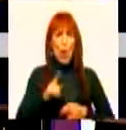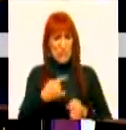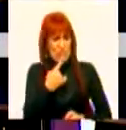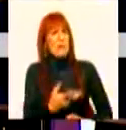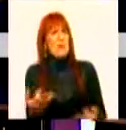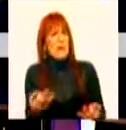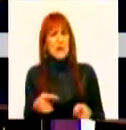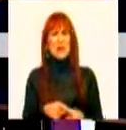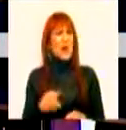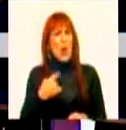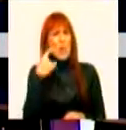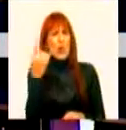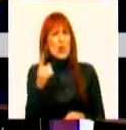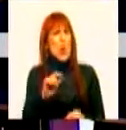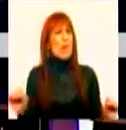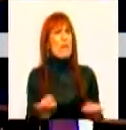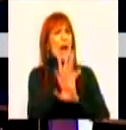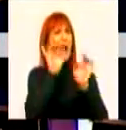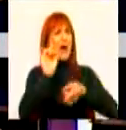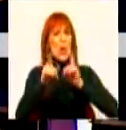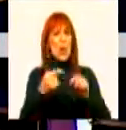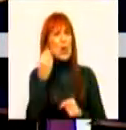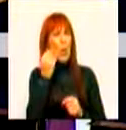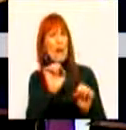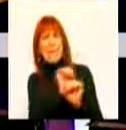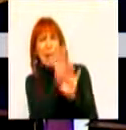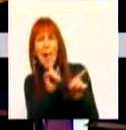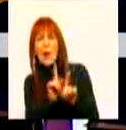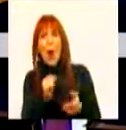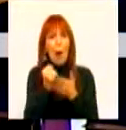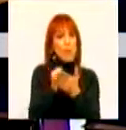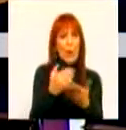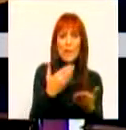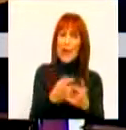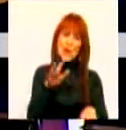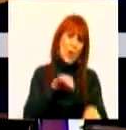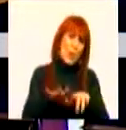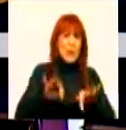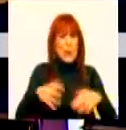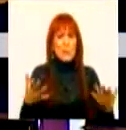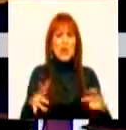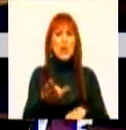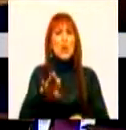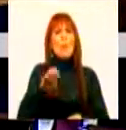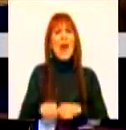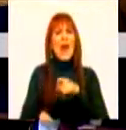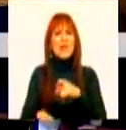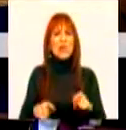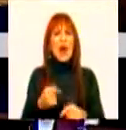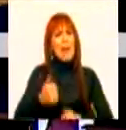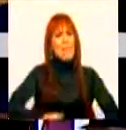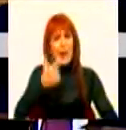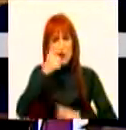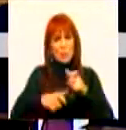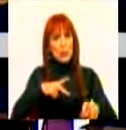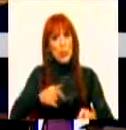afirmou, não manifestando de forma clara e de forma evidente um apoio a esta reforma do Governo do Partido Socialista, a bem dos